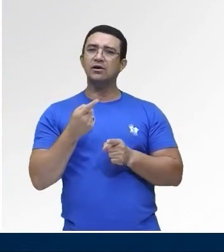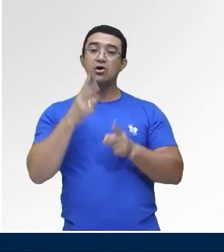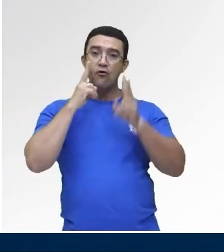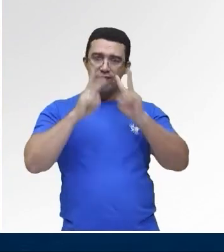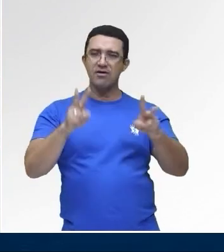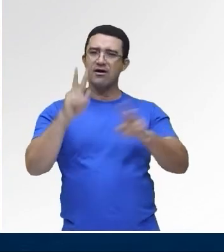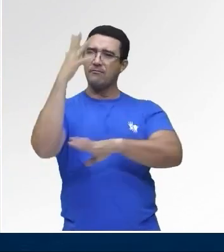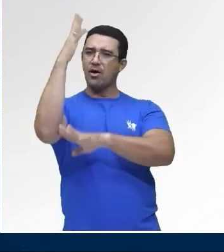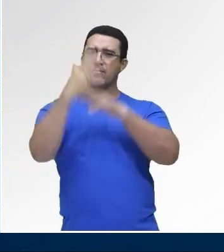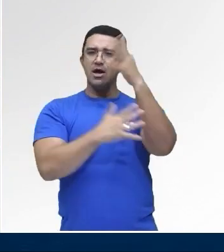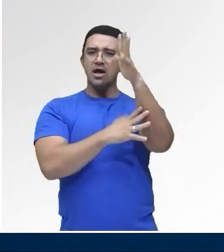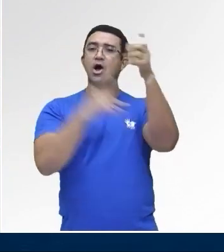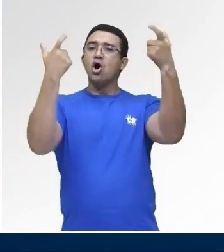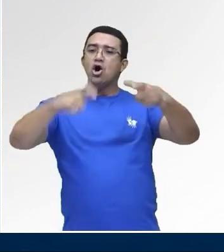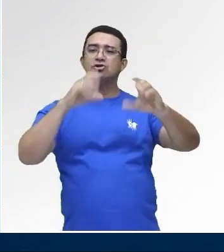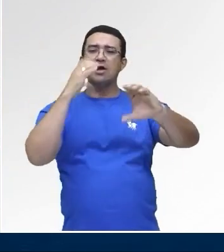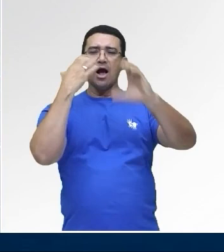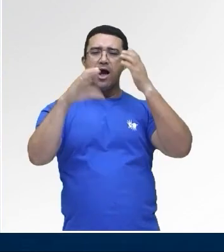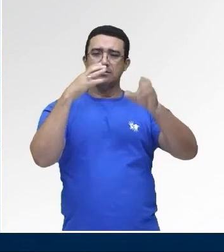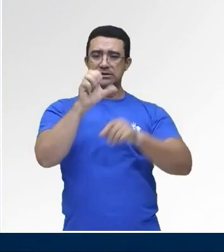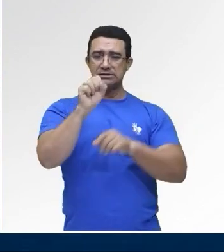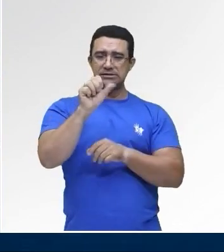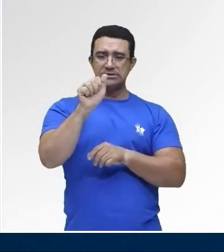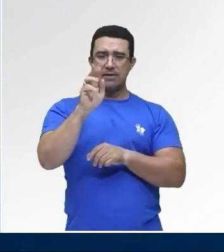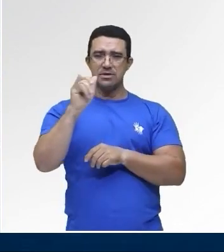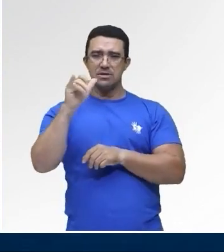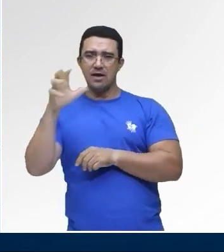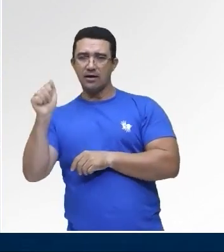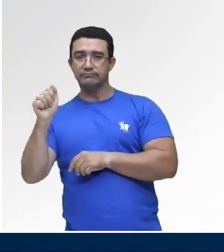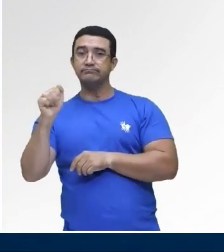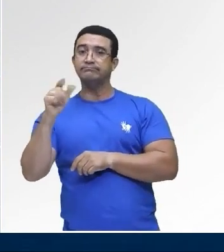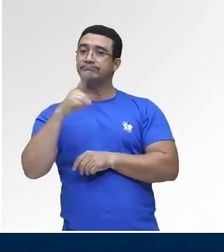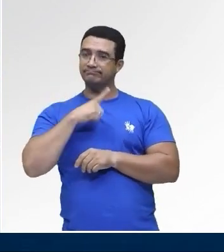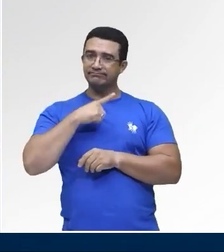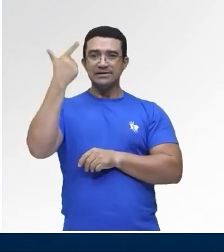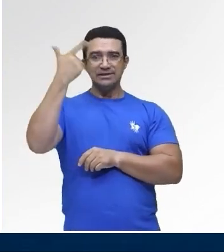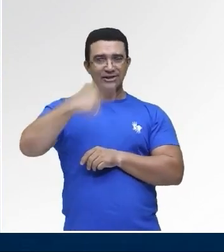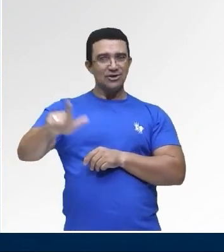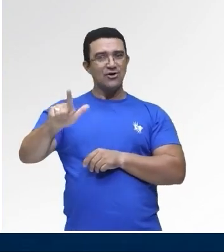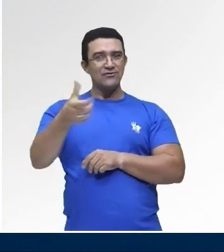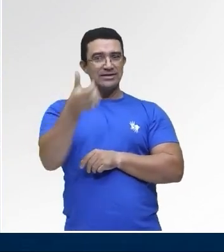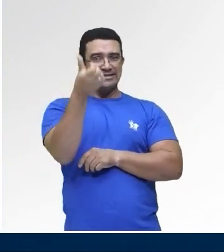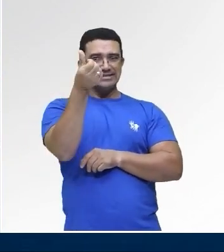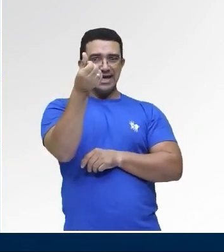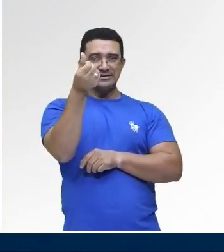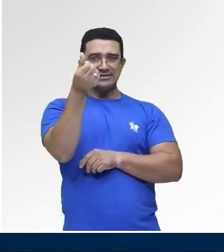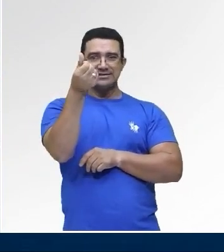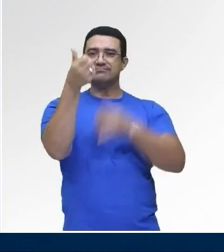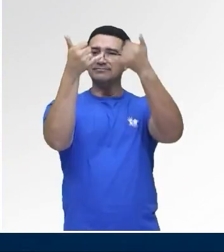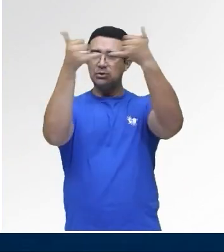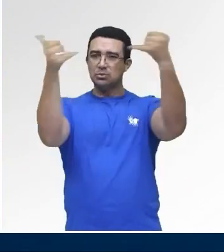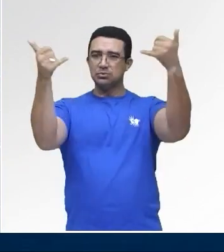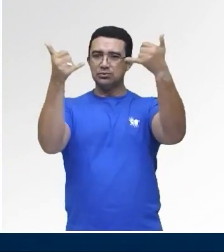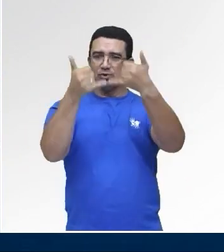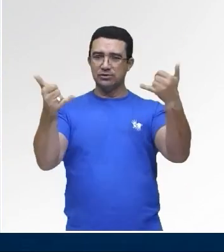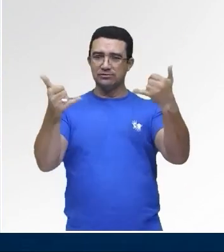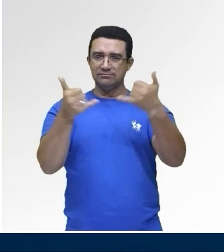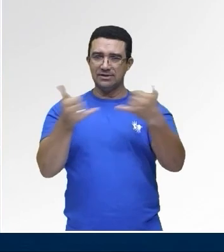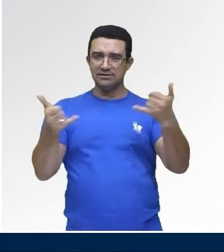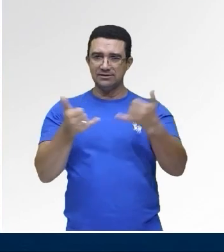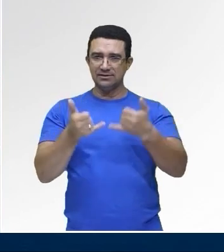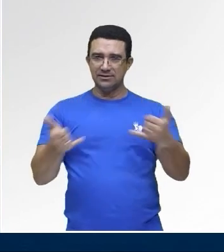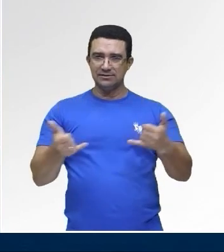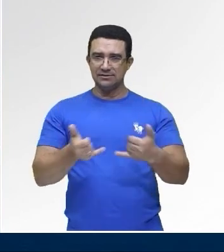palmeiras onde canta o sabiá. Mais uma vez eu tenho 6 versos, né? Tenho as